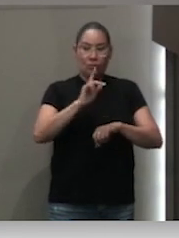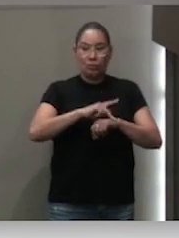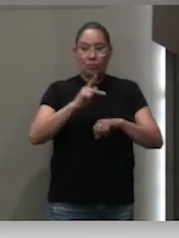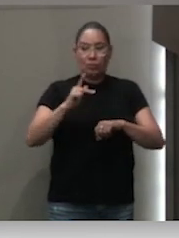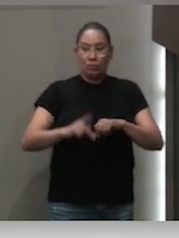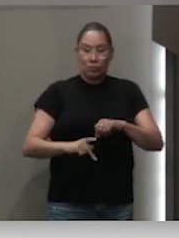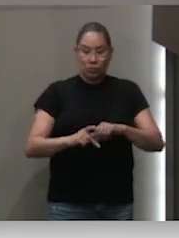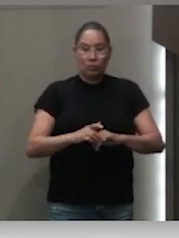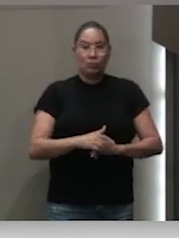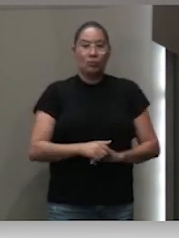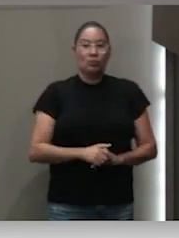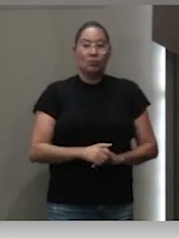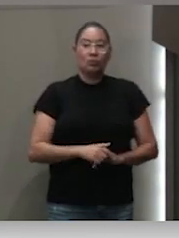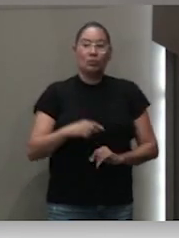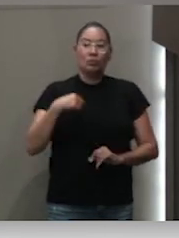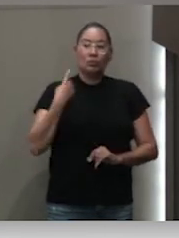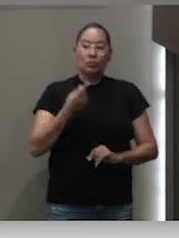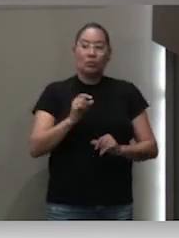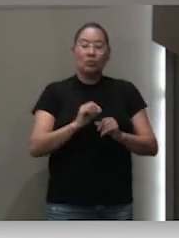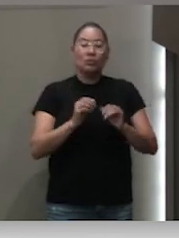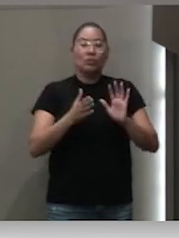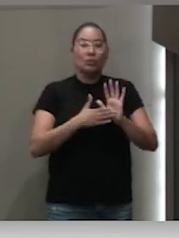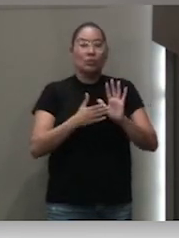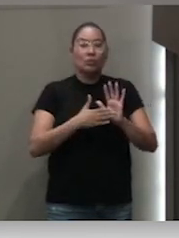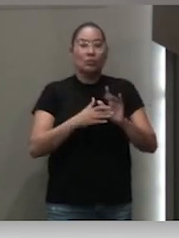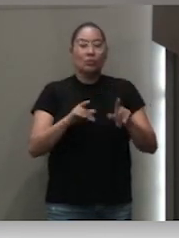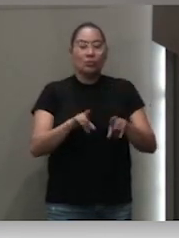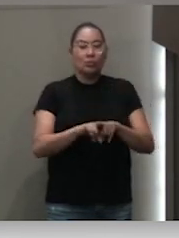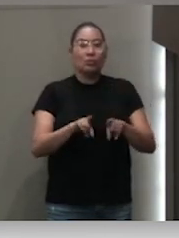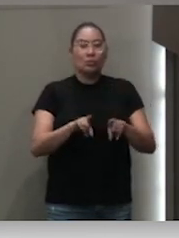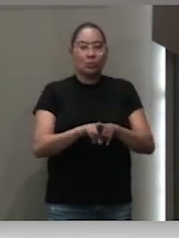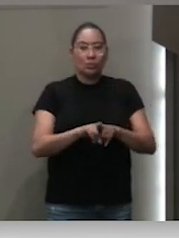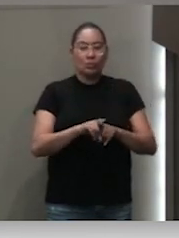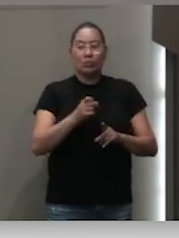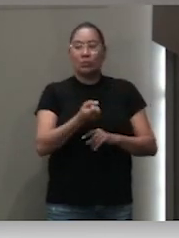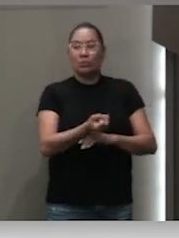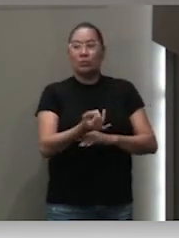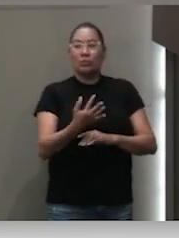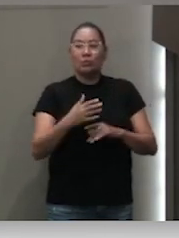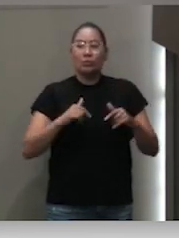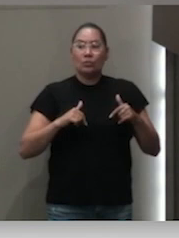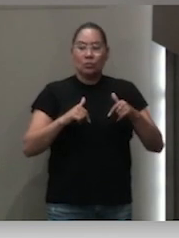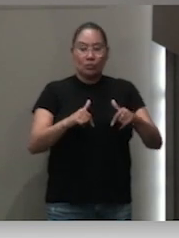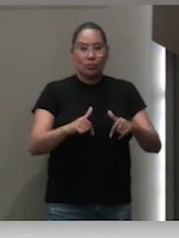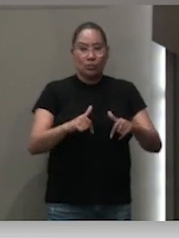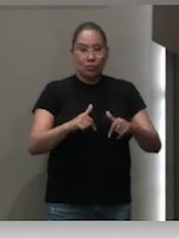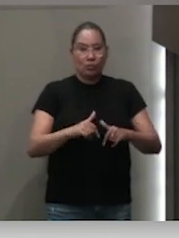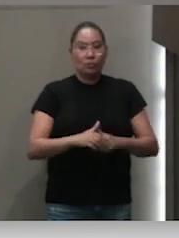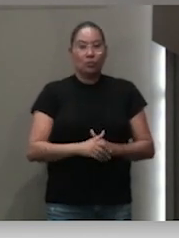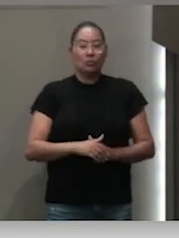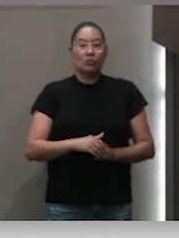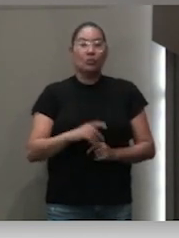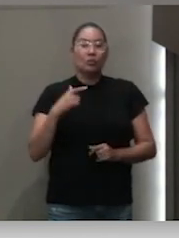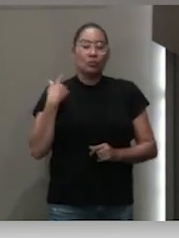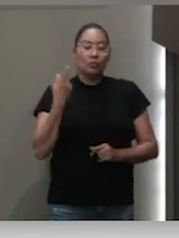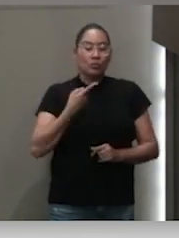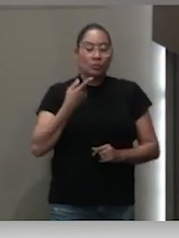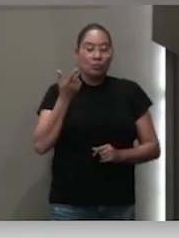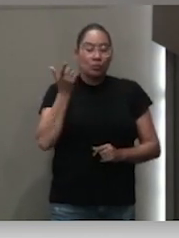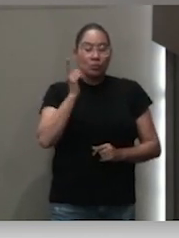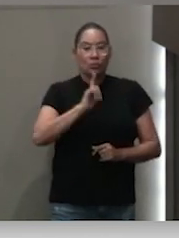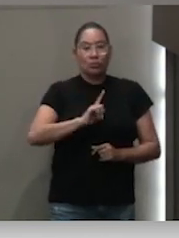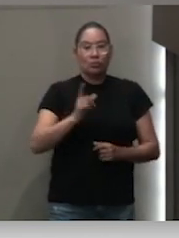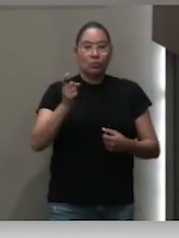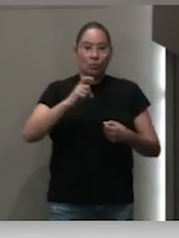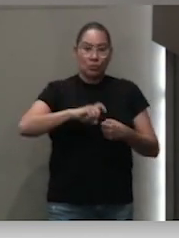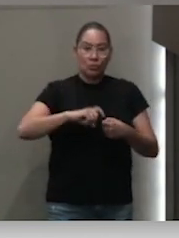sendo acolhido Nós propusemos também aqui que uma série de medidas fossem tomadas para que se pudessem ser